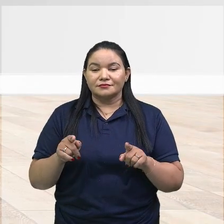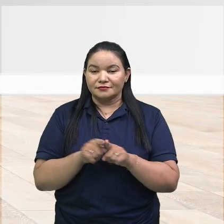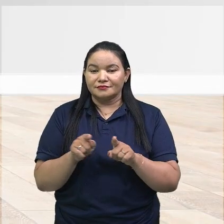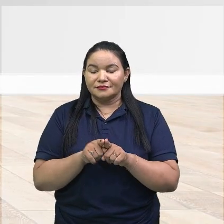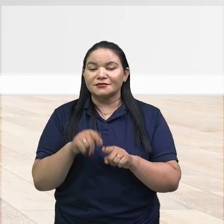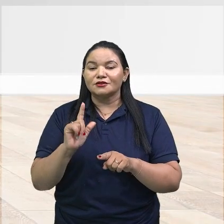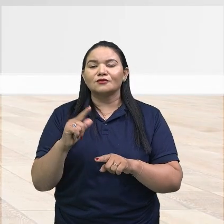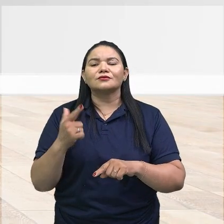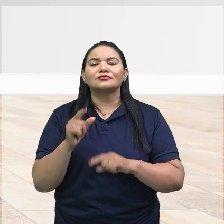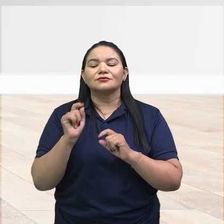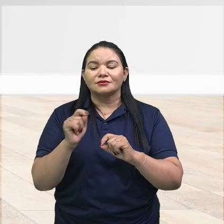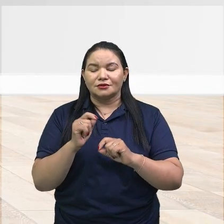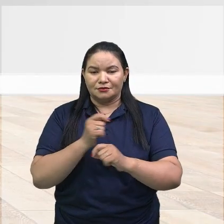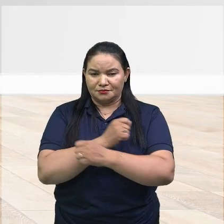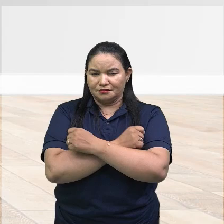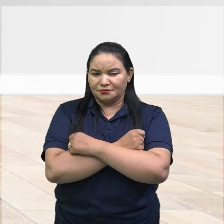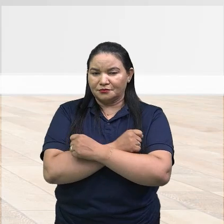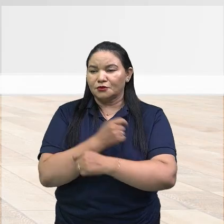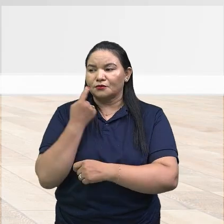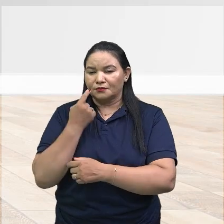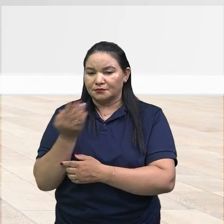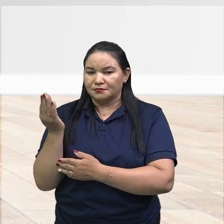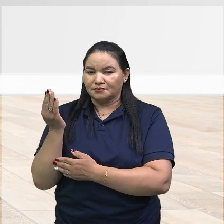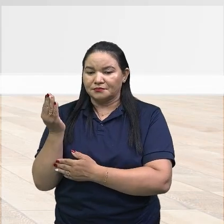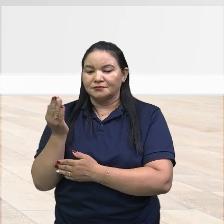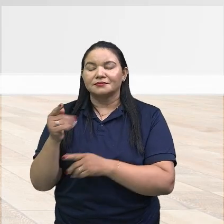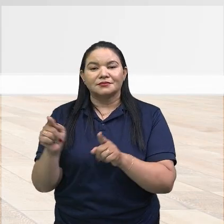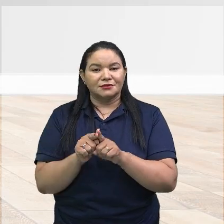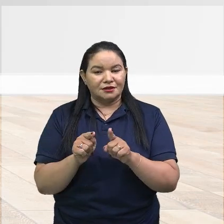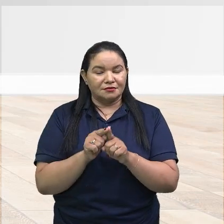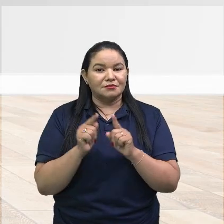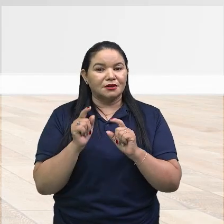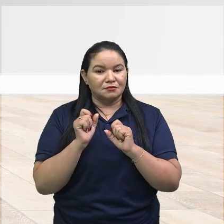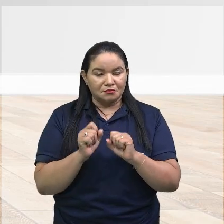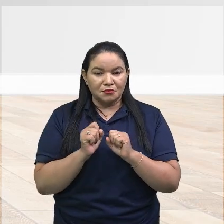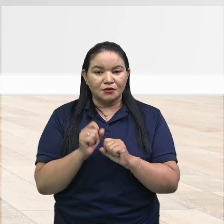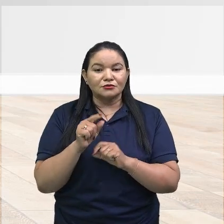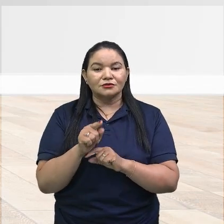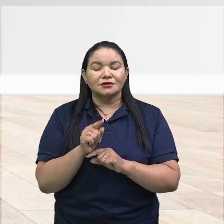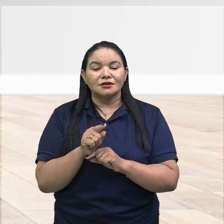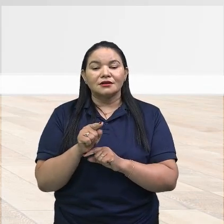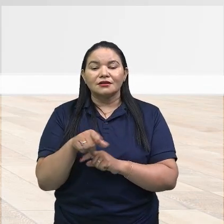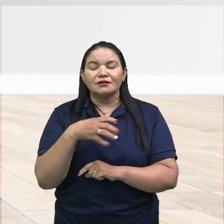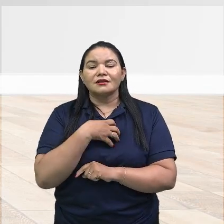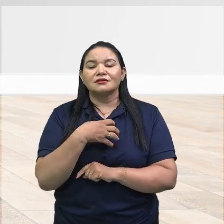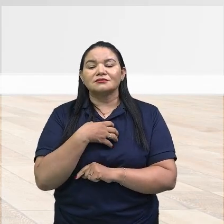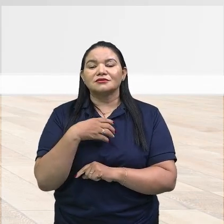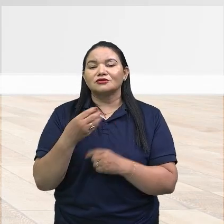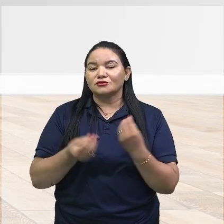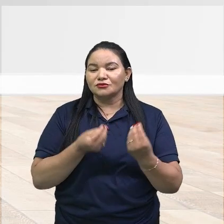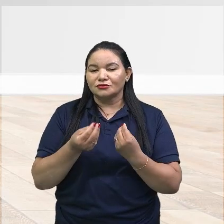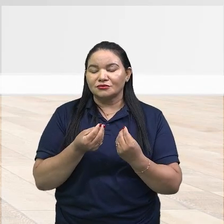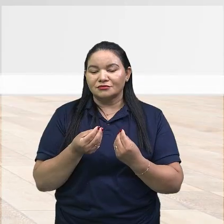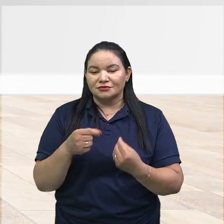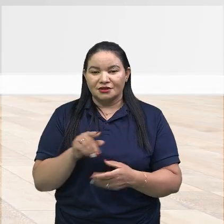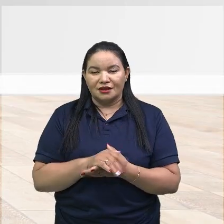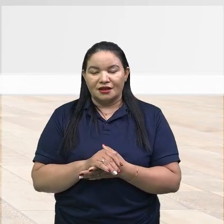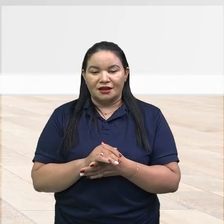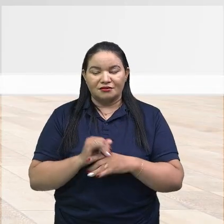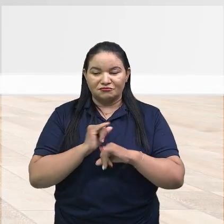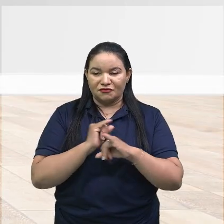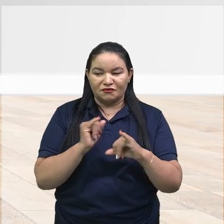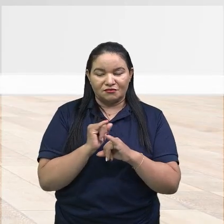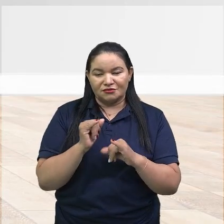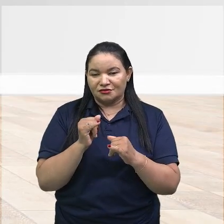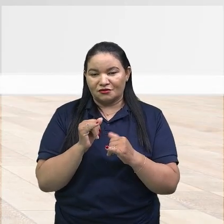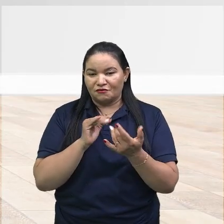cruzados. Quando a gente está com os braços cruzados, ele pode trazer a mensagem de que você está fechado para alguma informação. Você está com